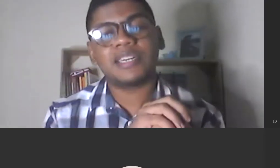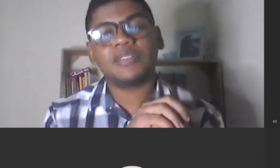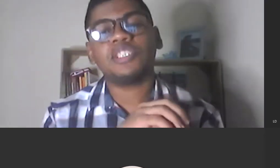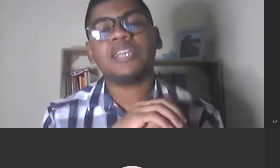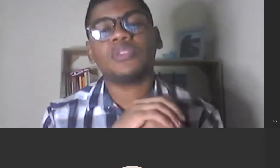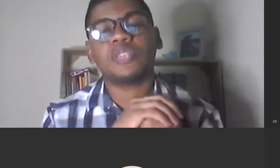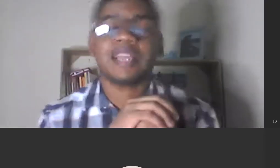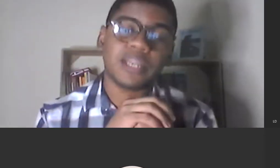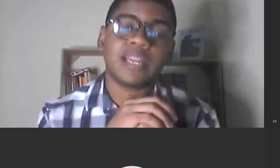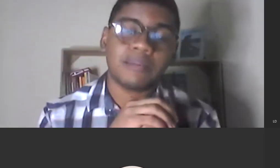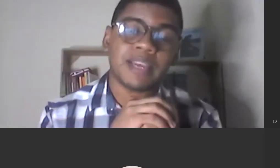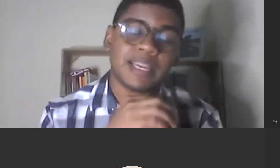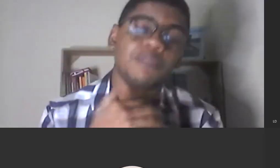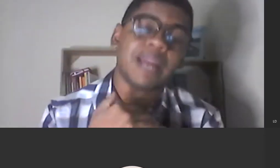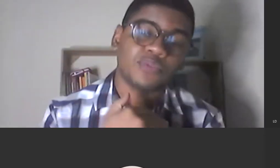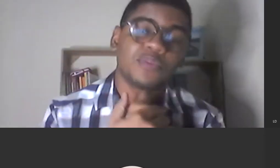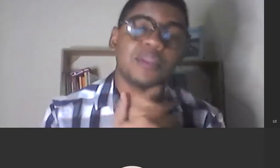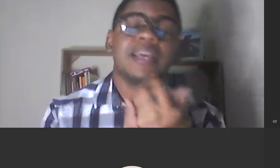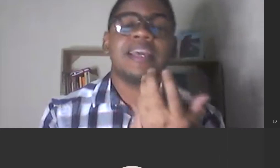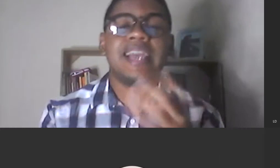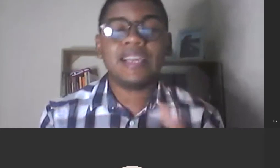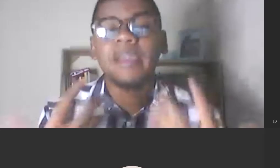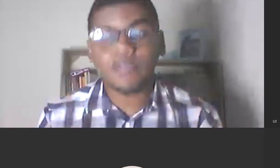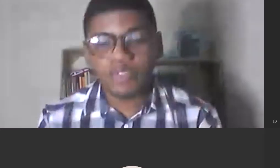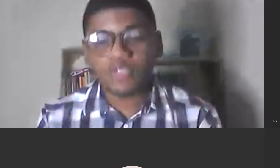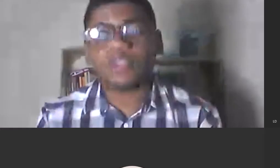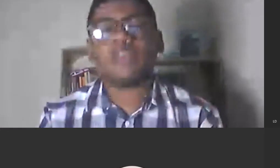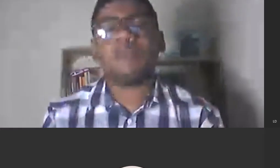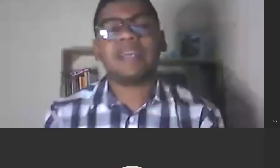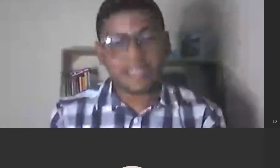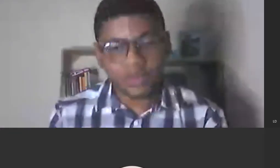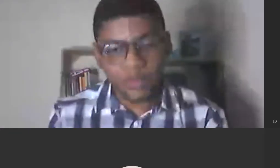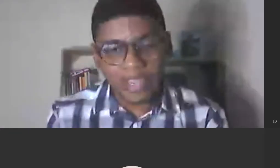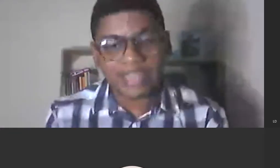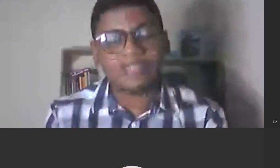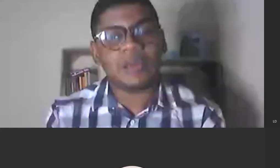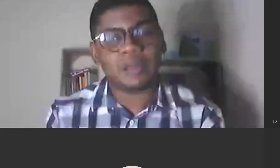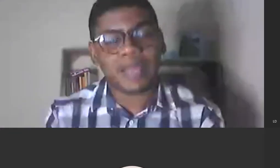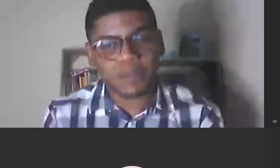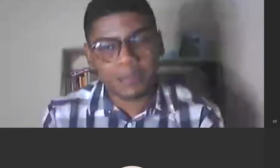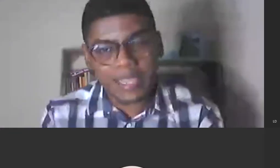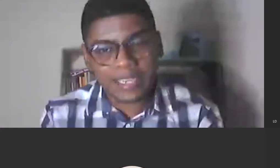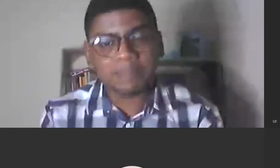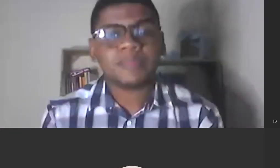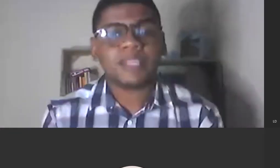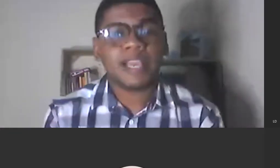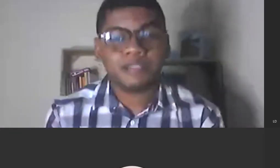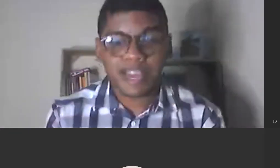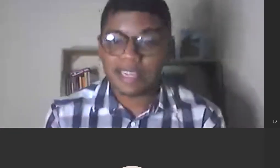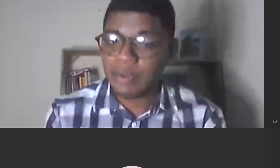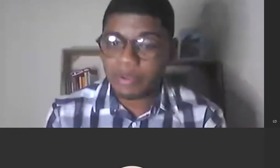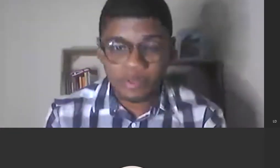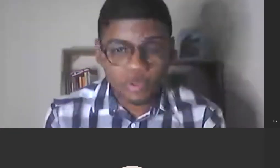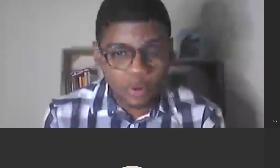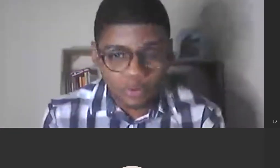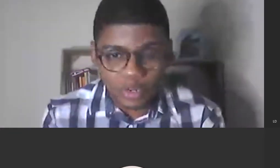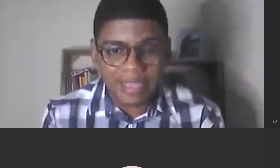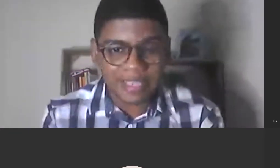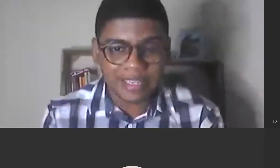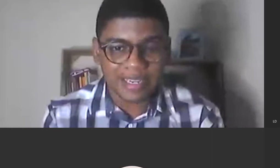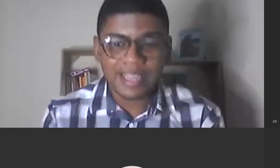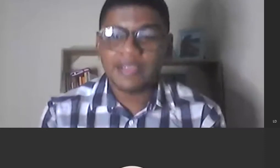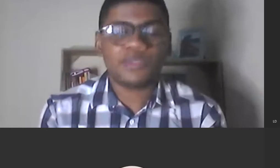estava mostrando que a dor era no braço. E aí, no meio do vídeo, quando ela começa falando com ele que vai dar um remédio para a barriga, ele fala, não, eu não